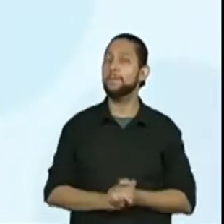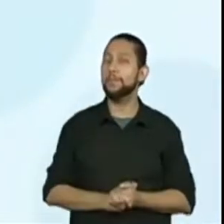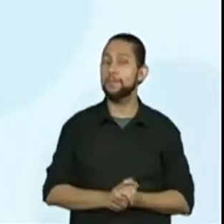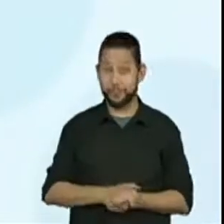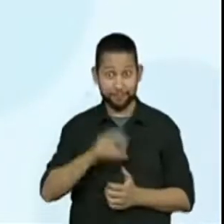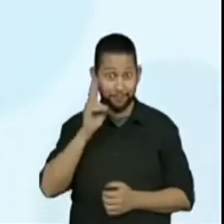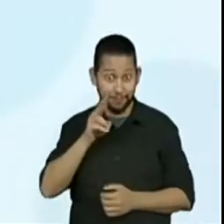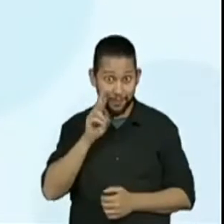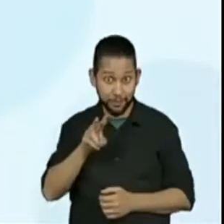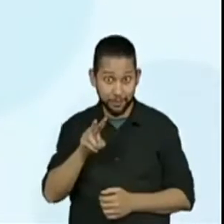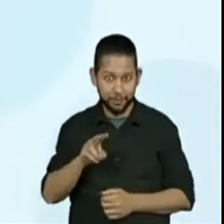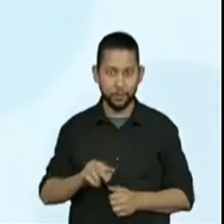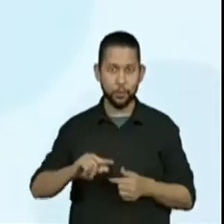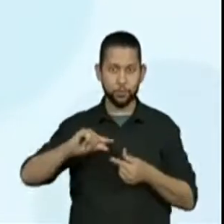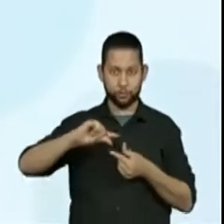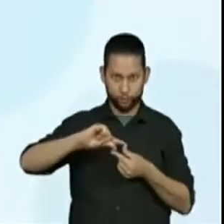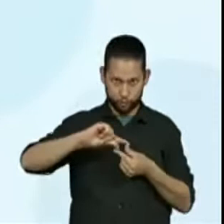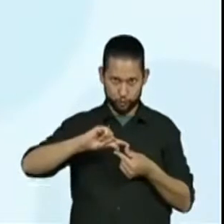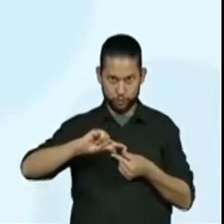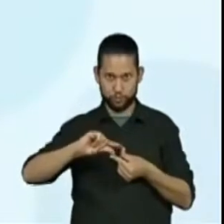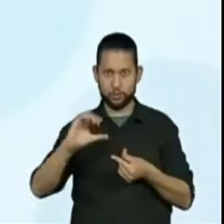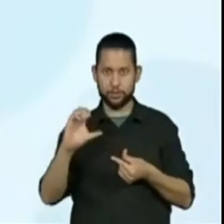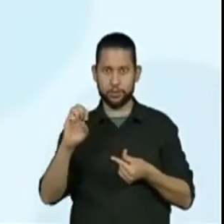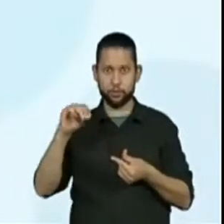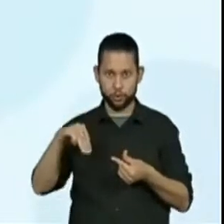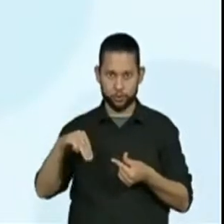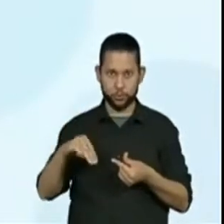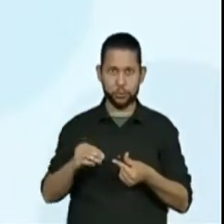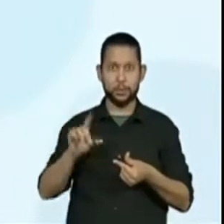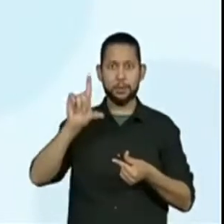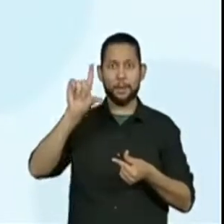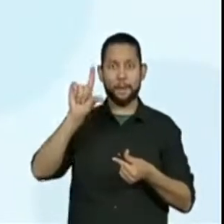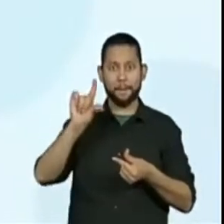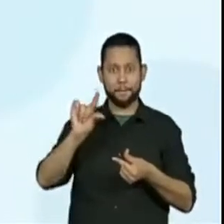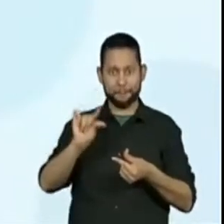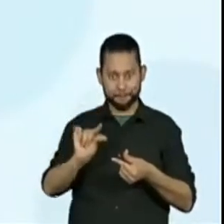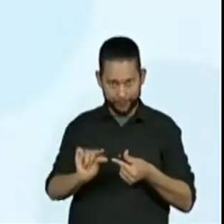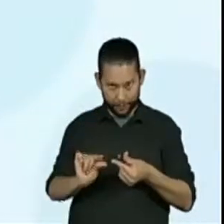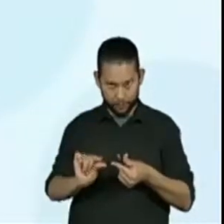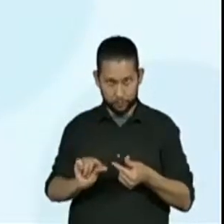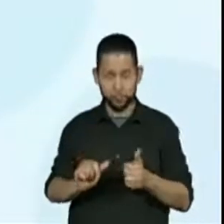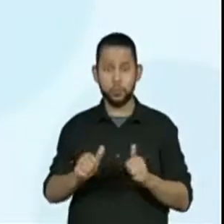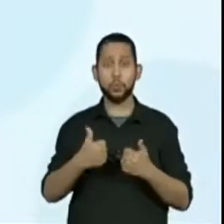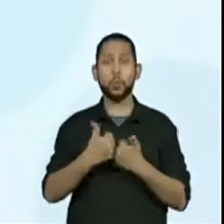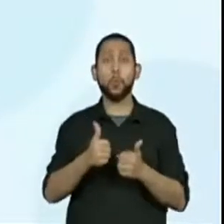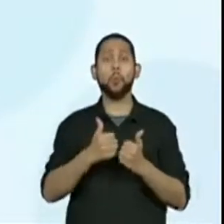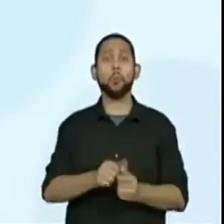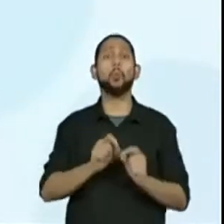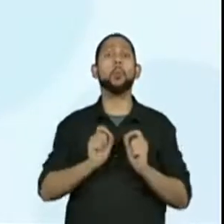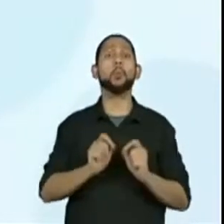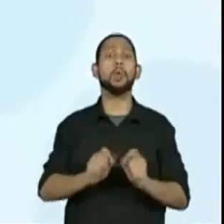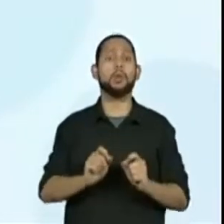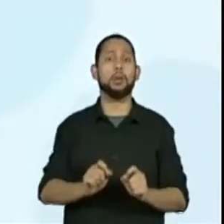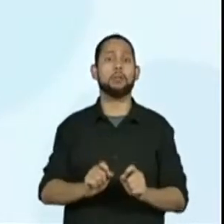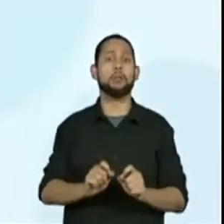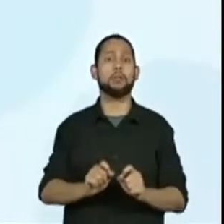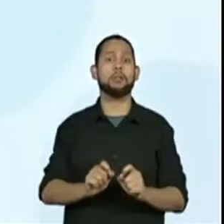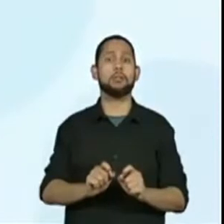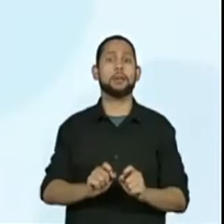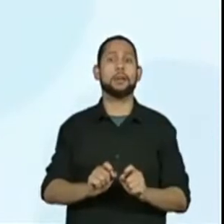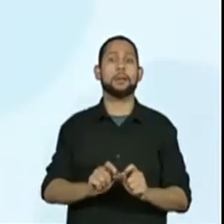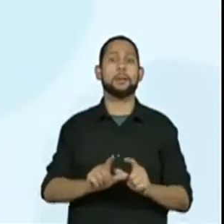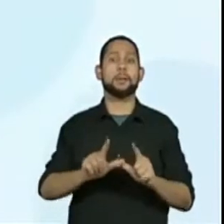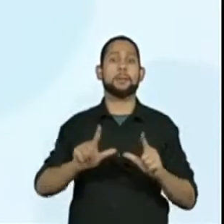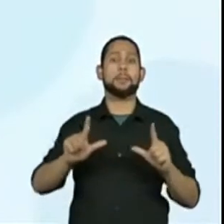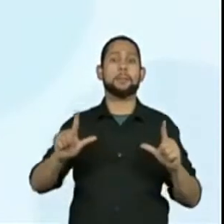Vocês se lembram que eu disse que quanto mais centímetros são representados dentro de um quadradinho, menor